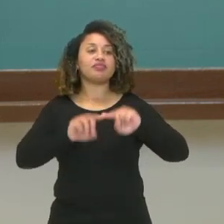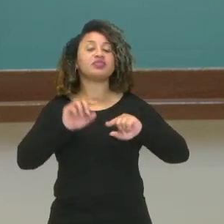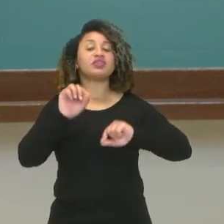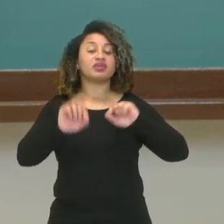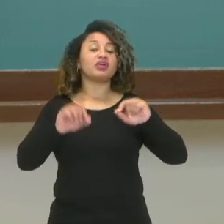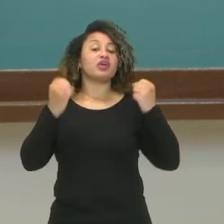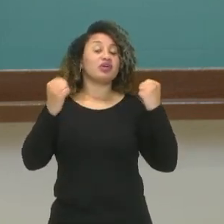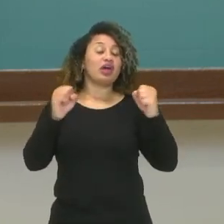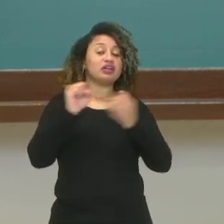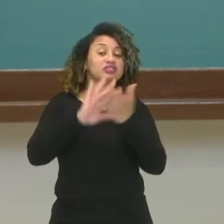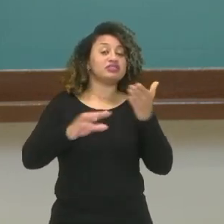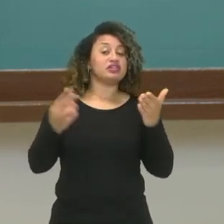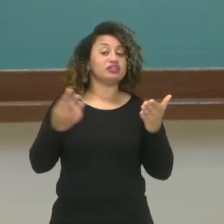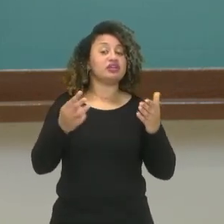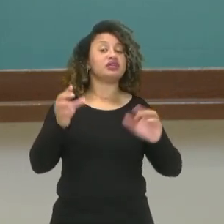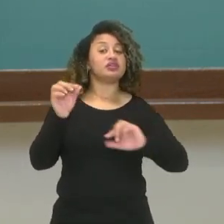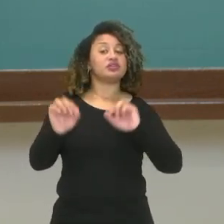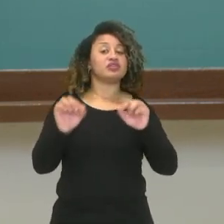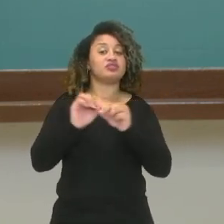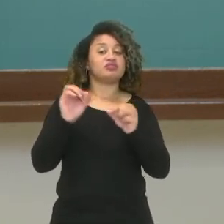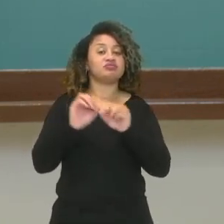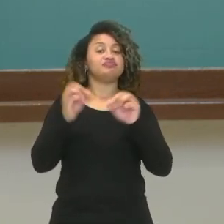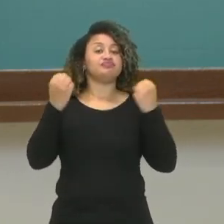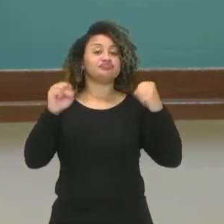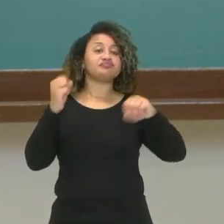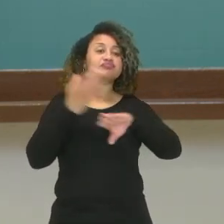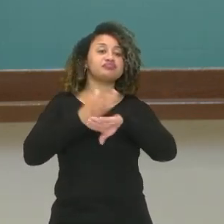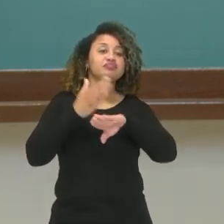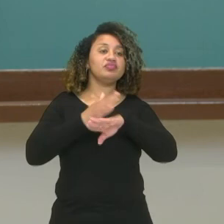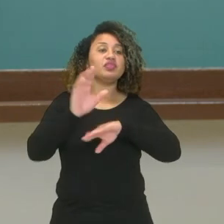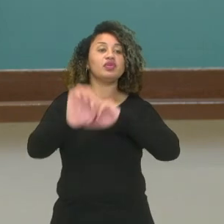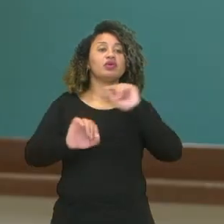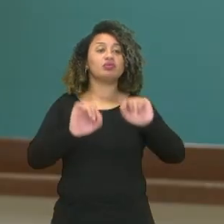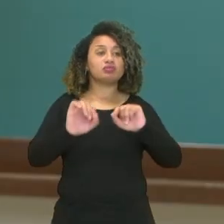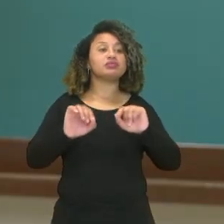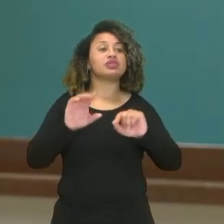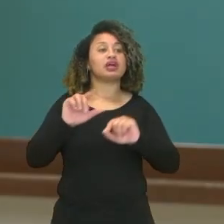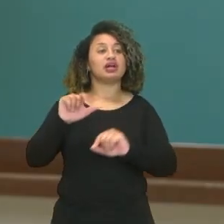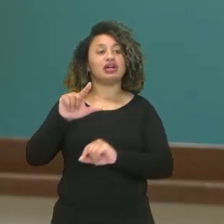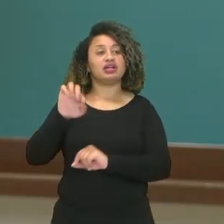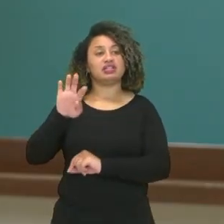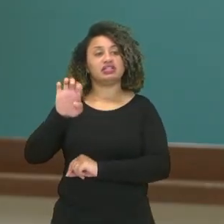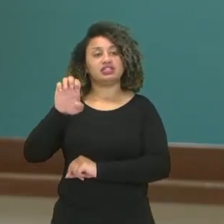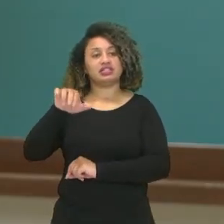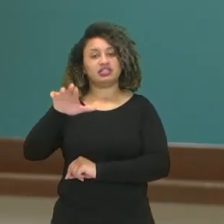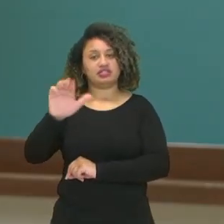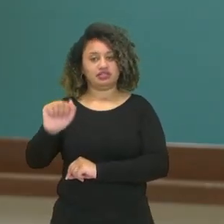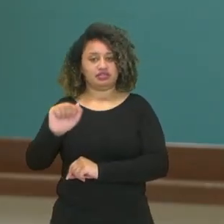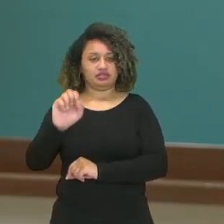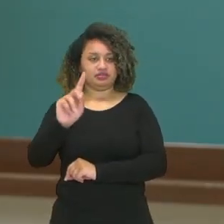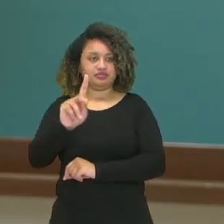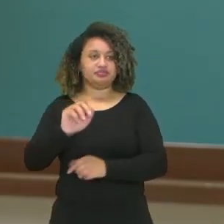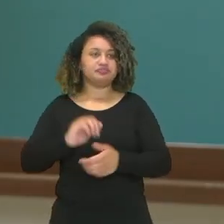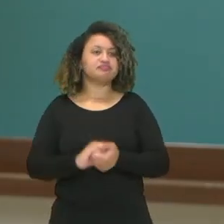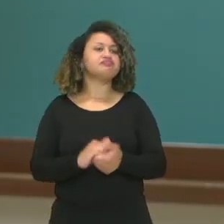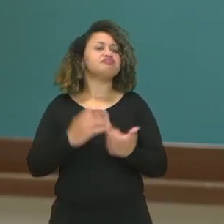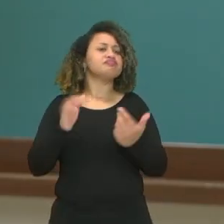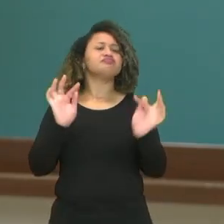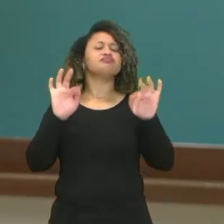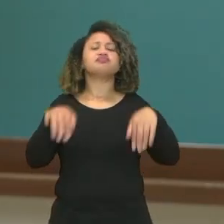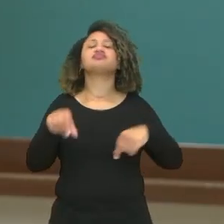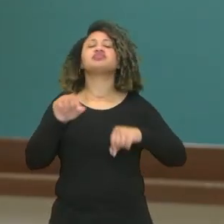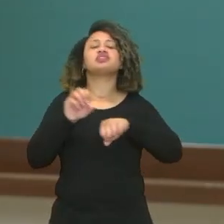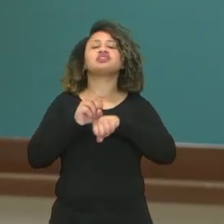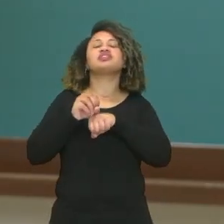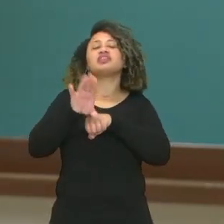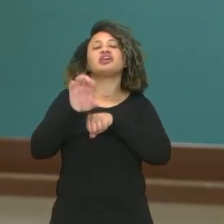nosso exercício 3 aqui. Então a gente está fazendo atividades, exercícios de calistenia, tá? Para finalizar, deixo uma